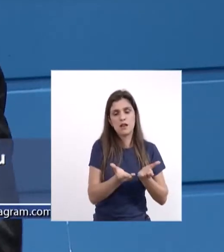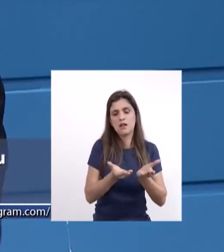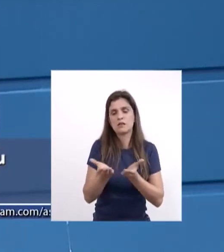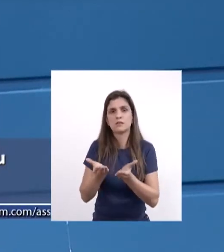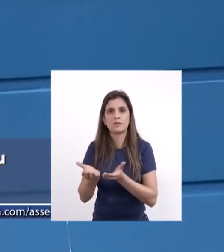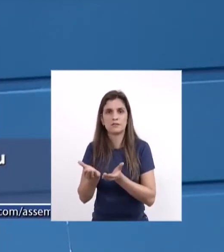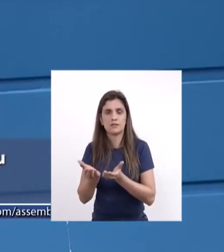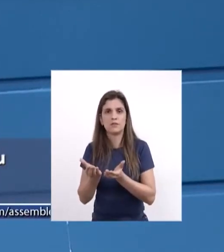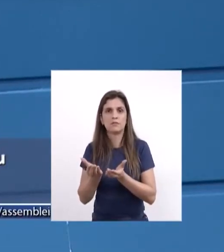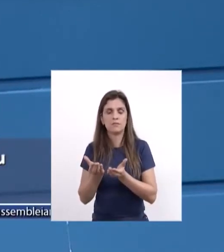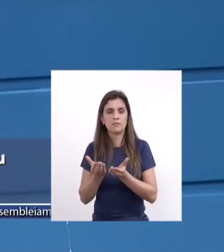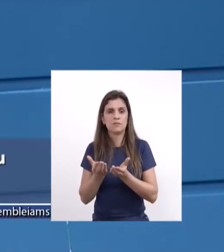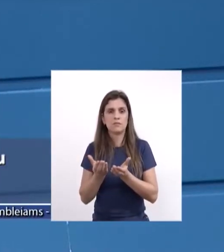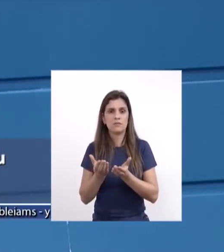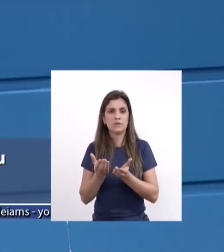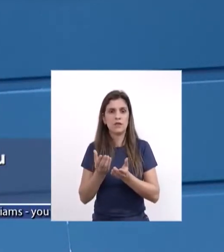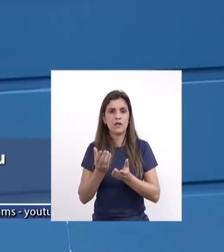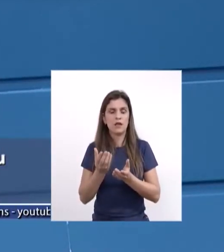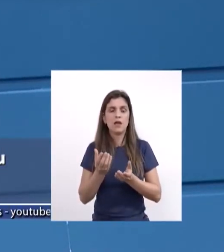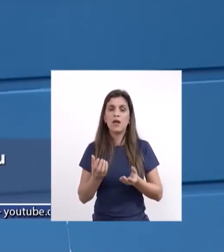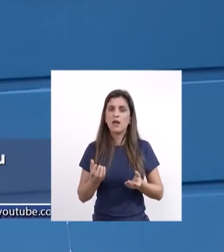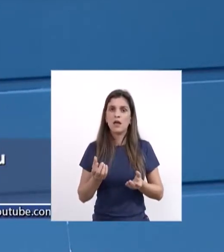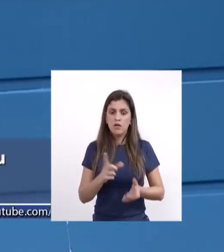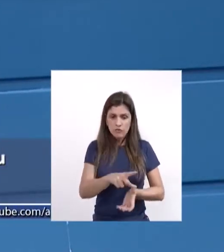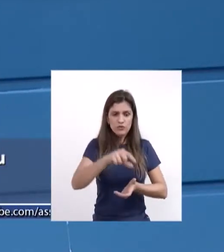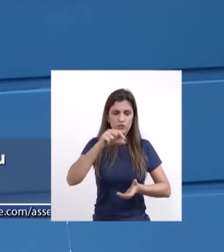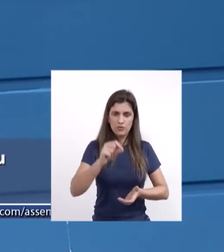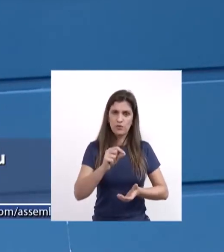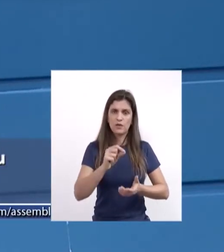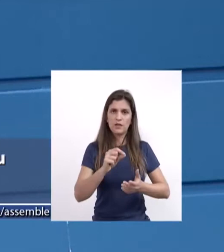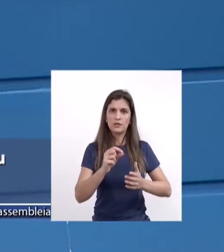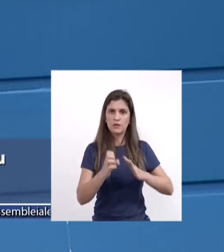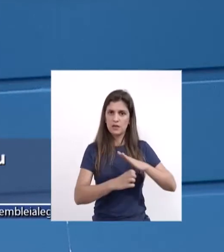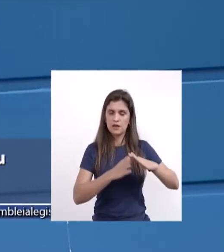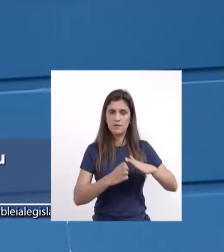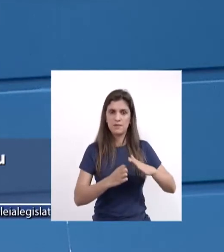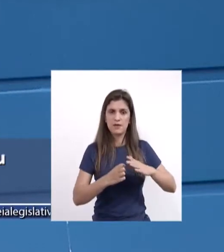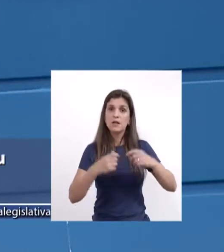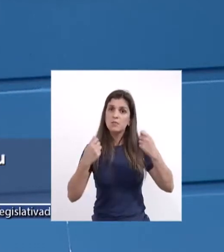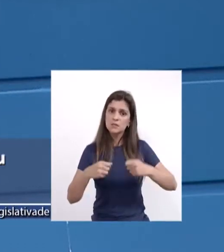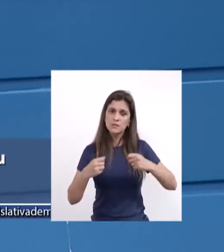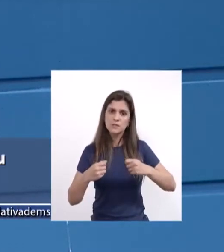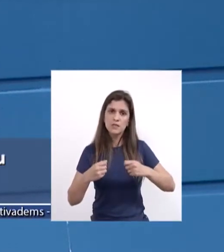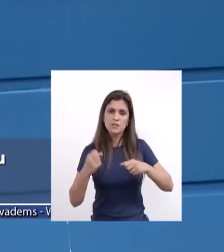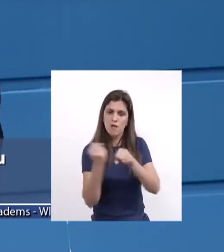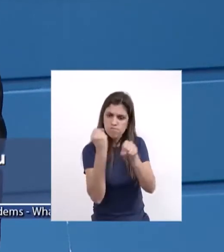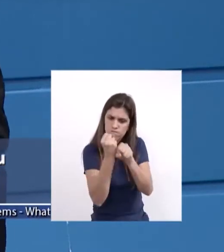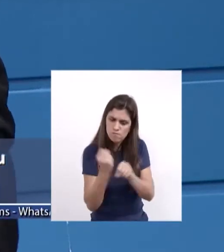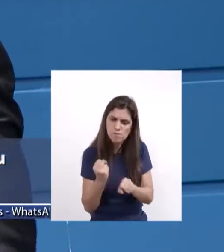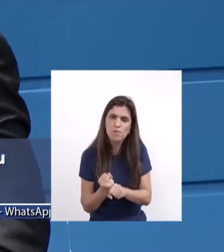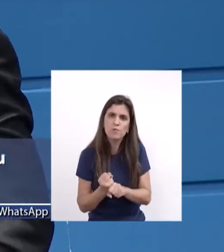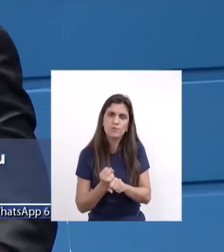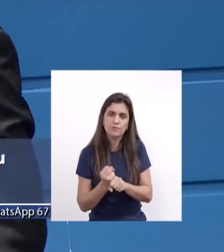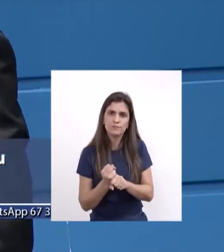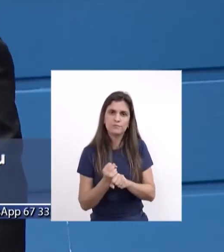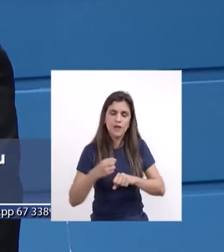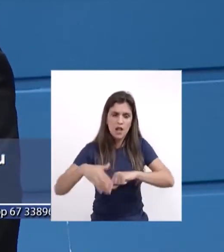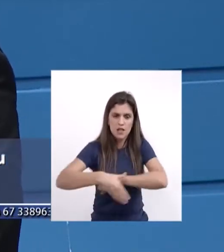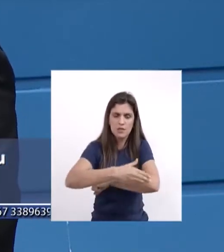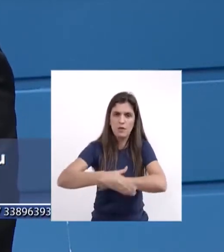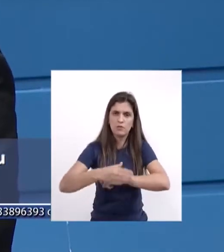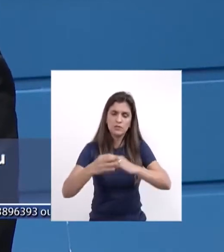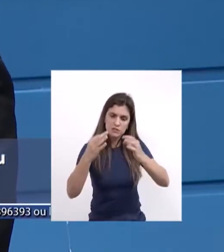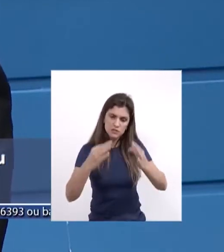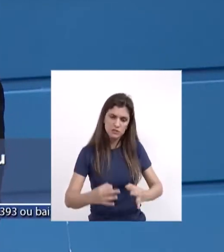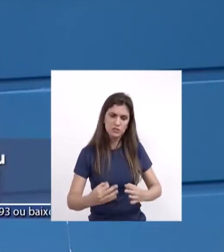obra. Ah, mas não teve condições, queremos aqui um termo aditivo. Ou seja, as